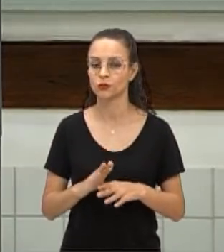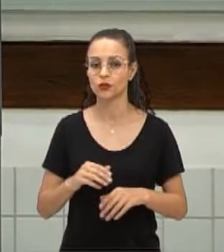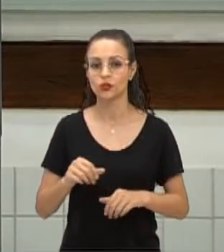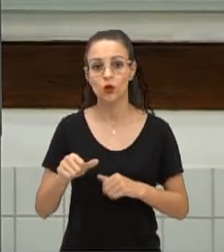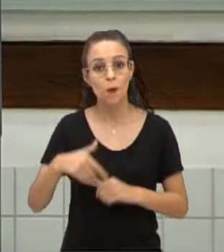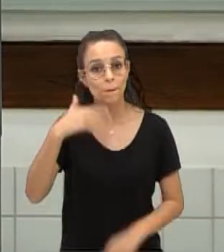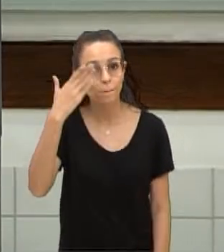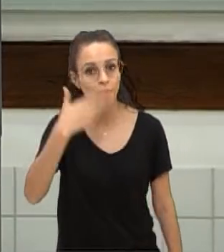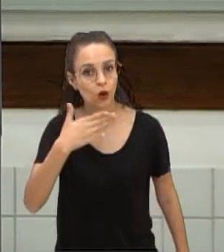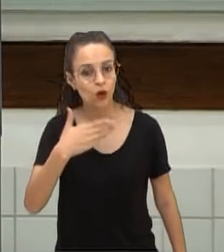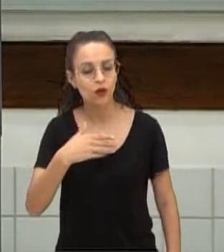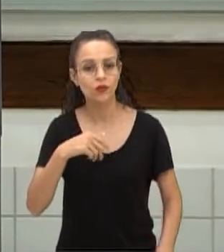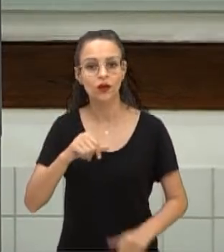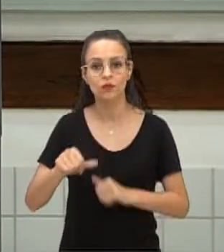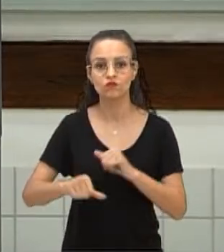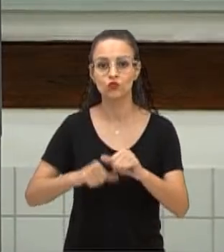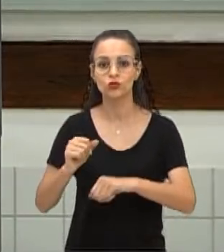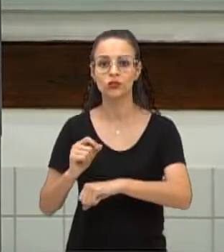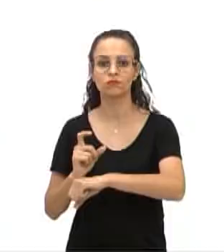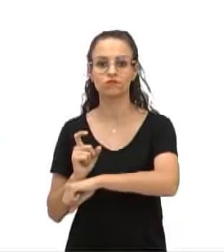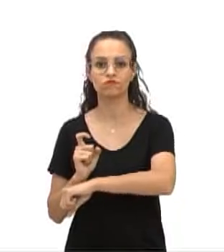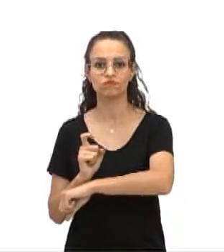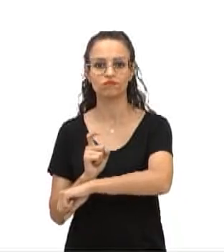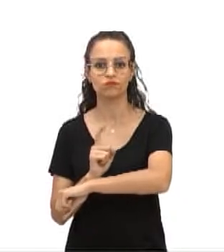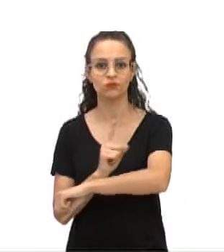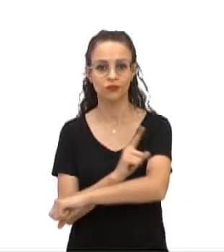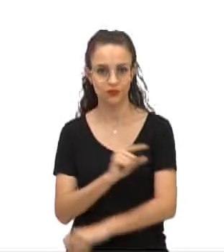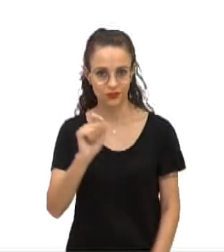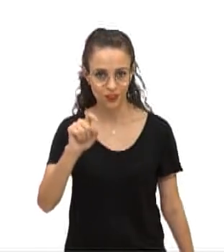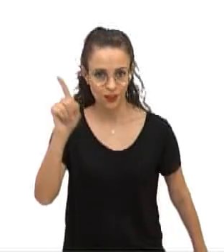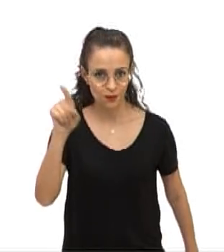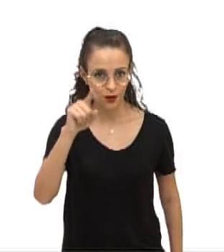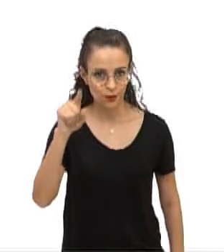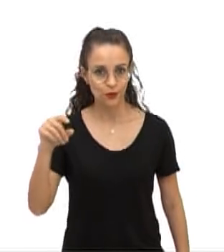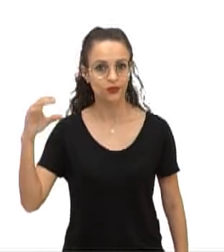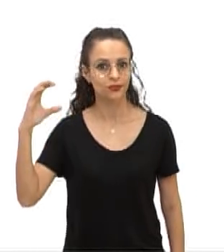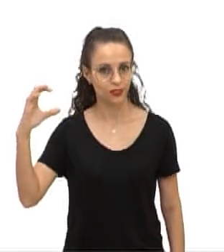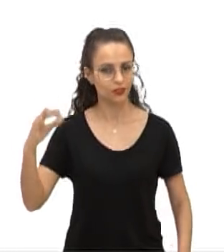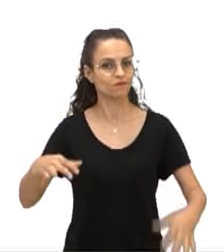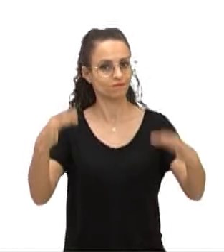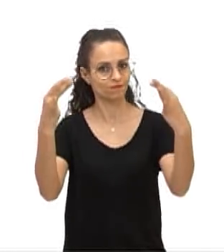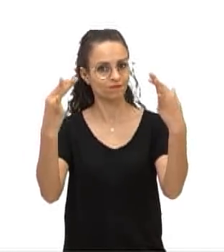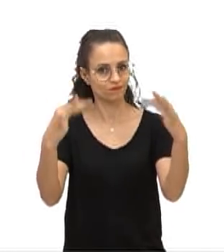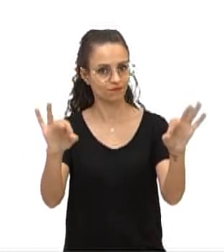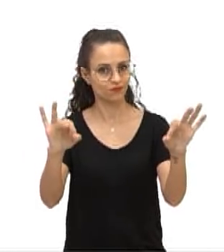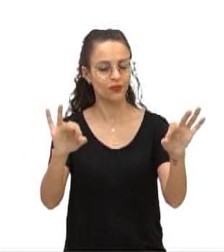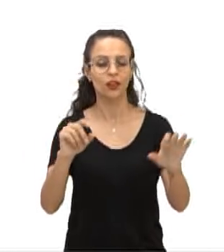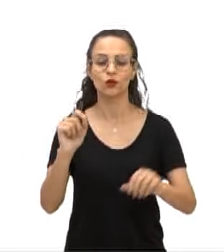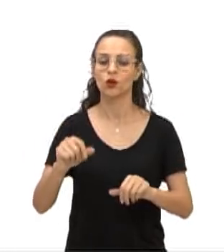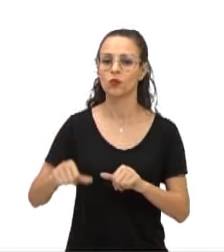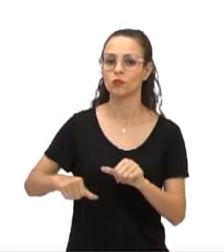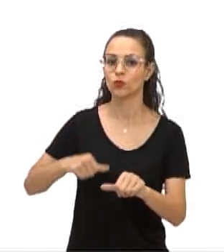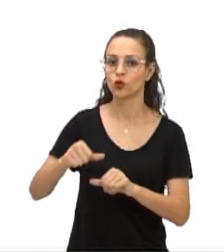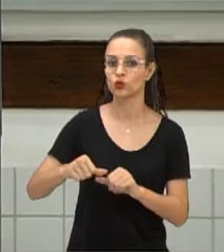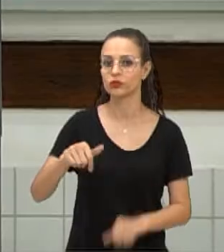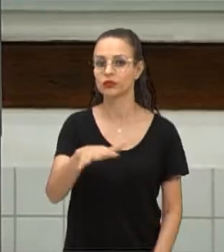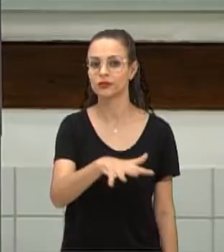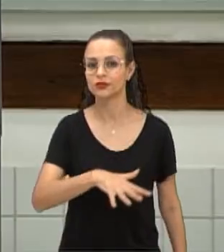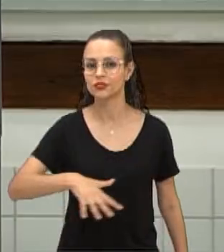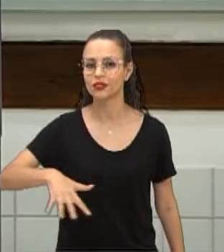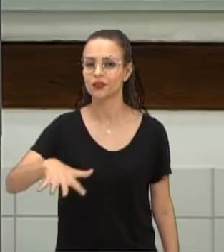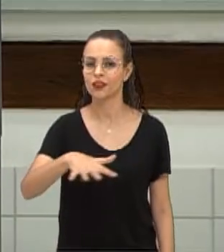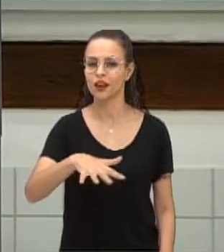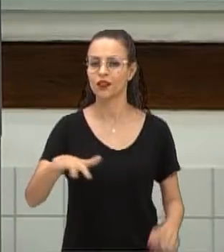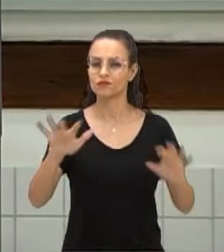evidências na evolução biológica? Quem colocou a alternativa C, colocou certo. Foram as mudanças no cenário terrestre